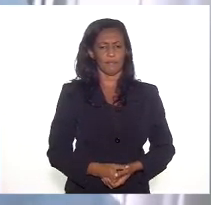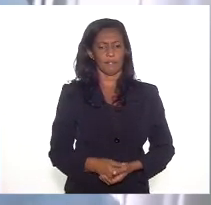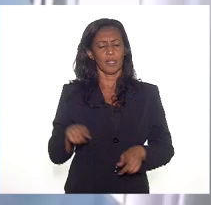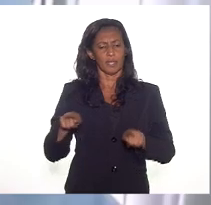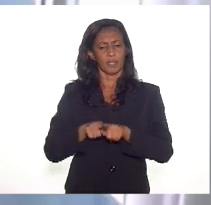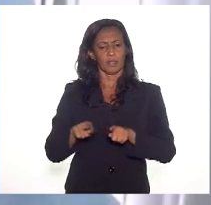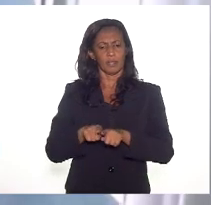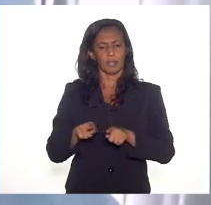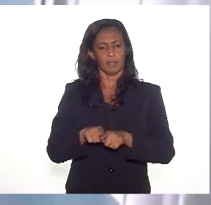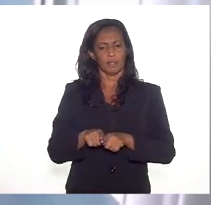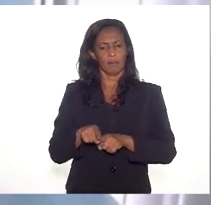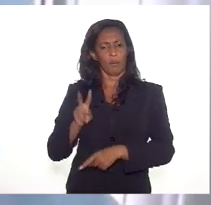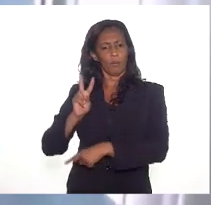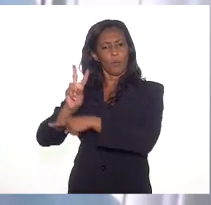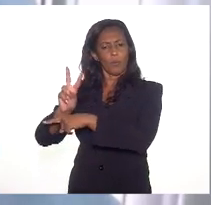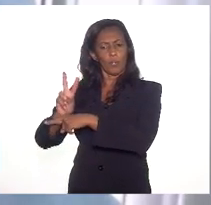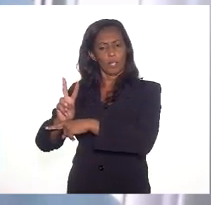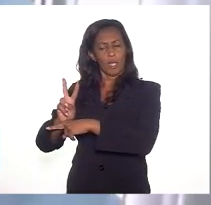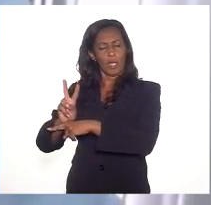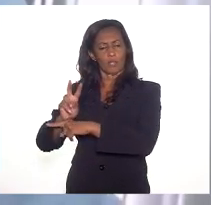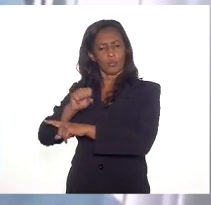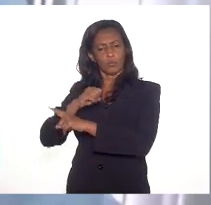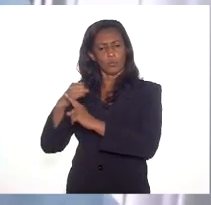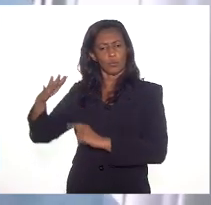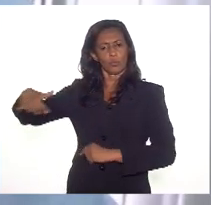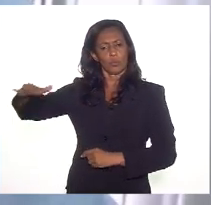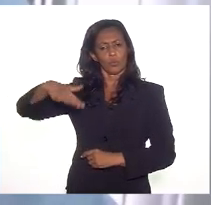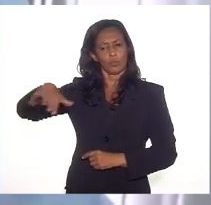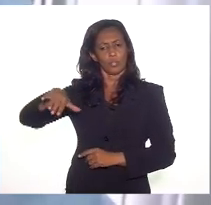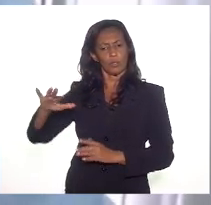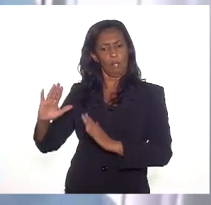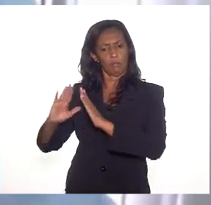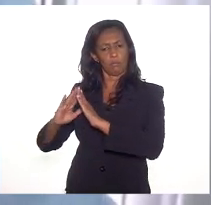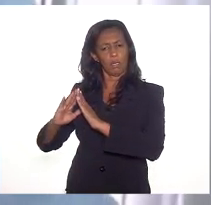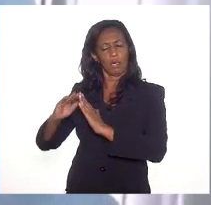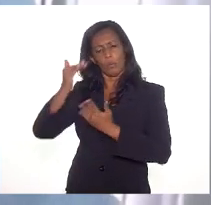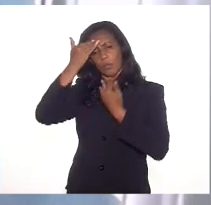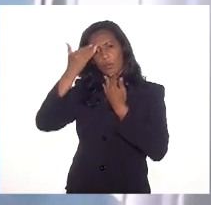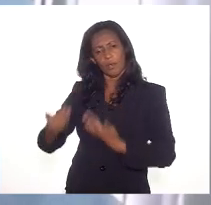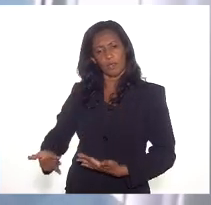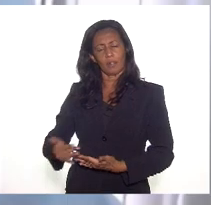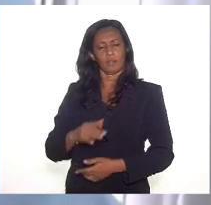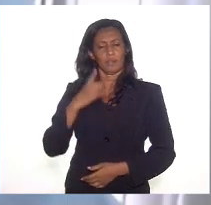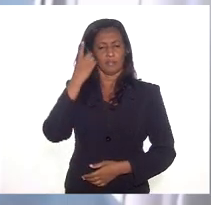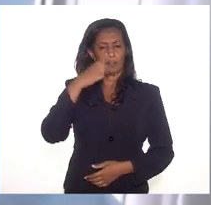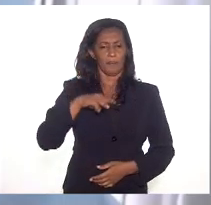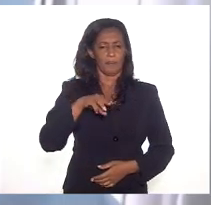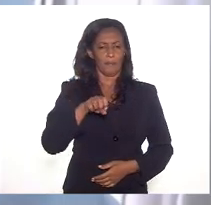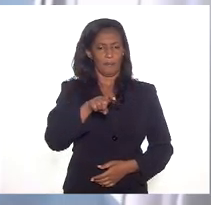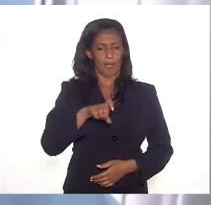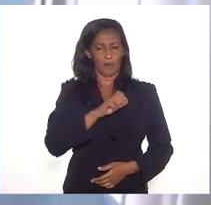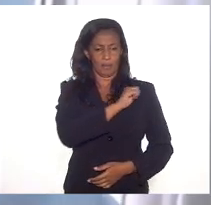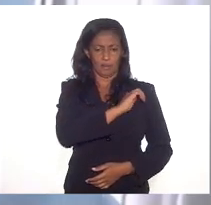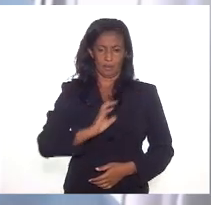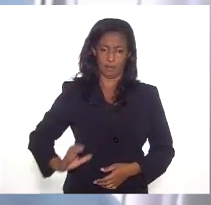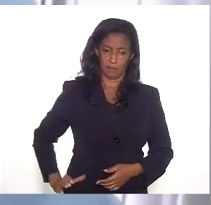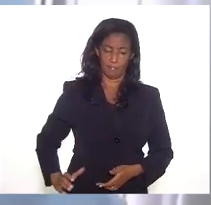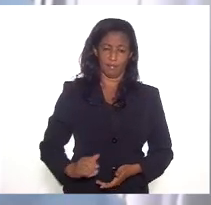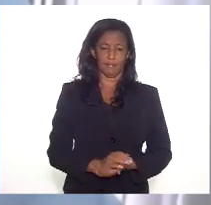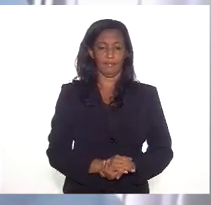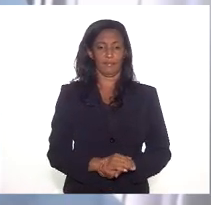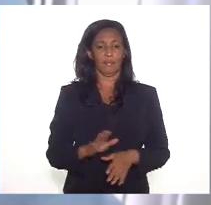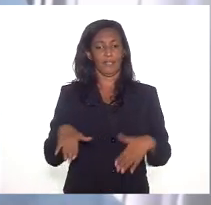mesmo tempo, preserva a função social das habitações de interesse social. Por isso, eu agradeço ao deputado Max e ao deputado André que se abriram ao debate,